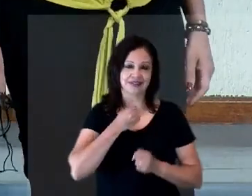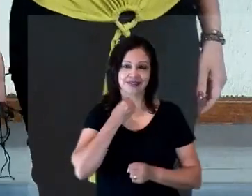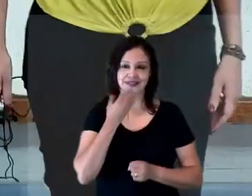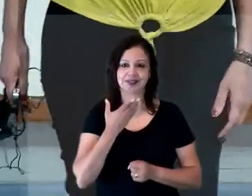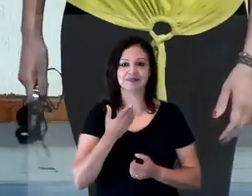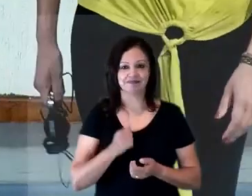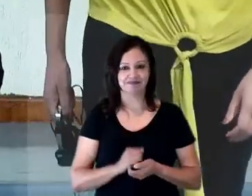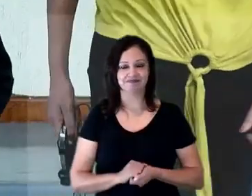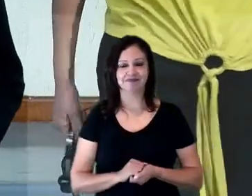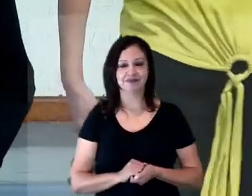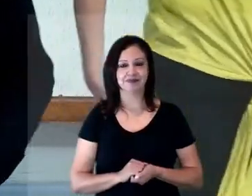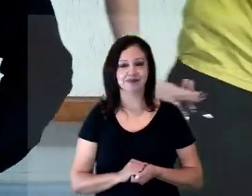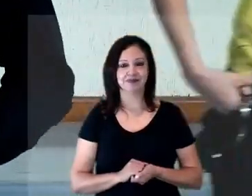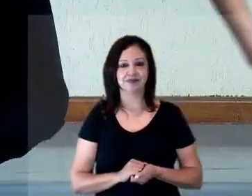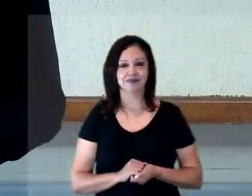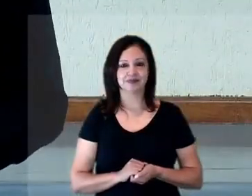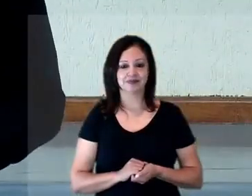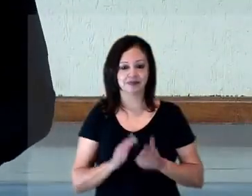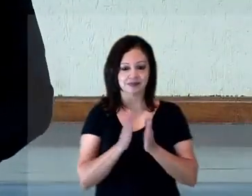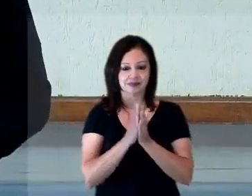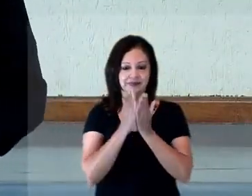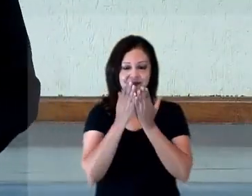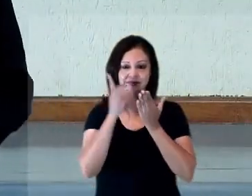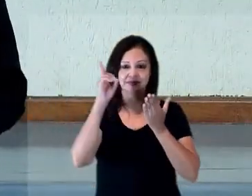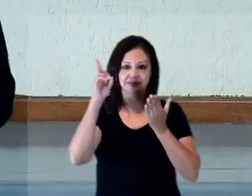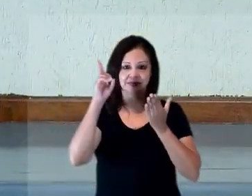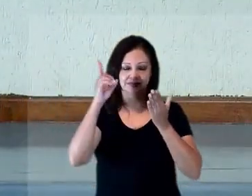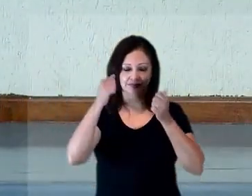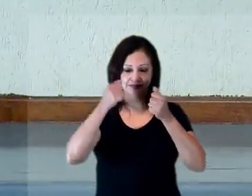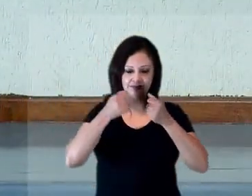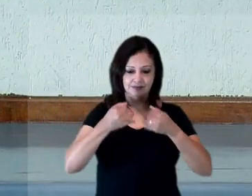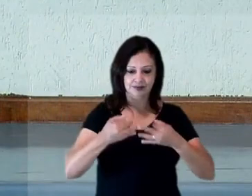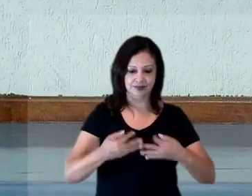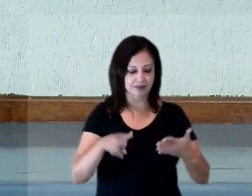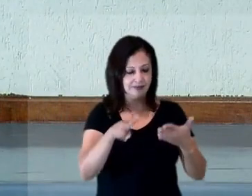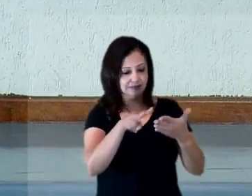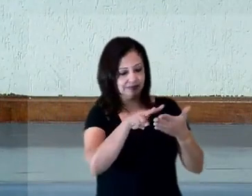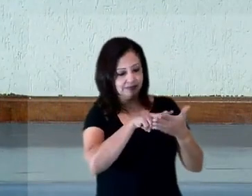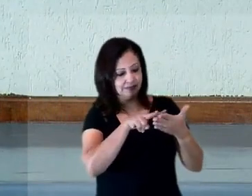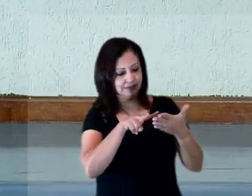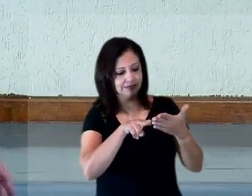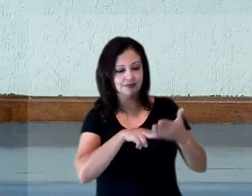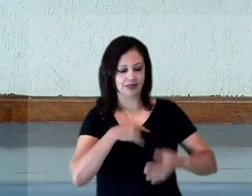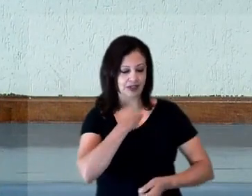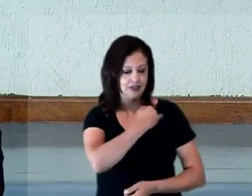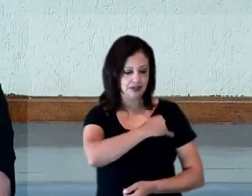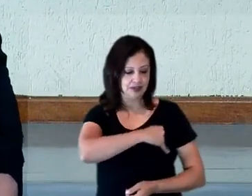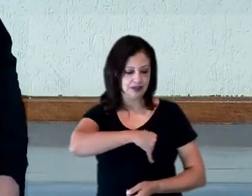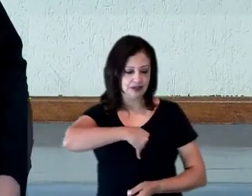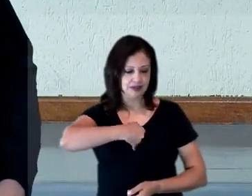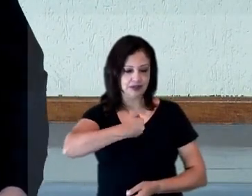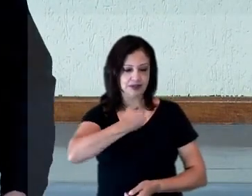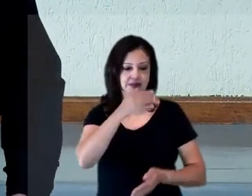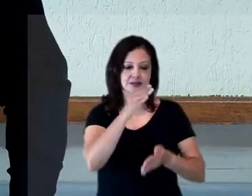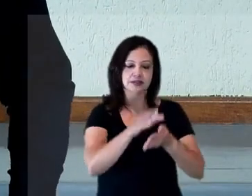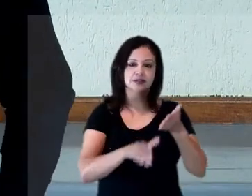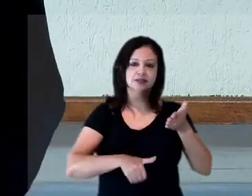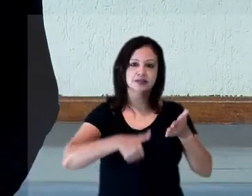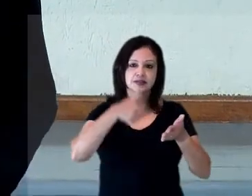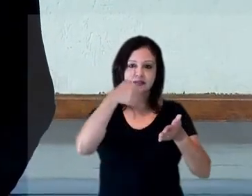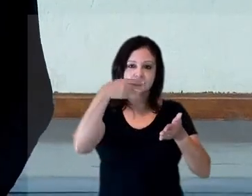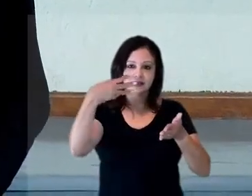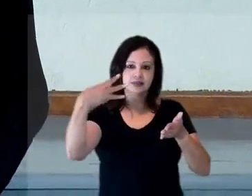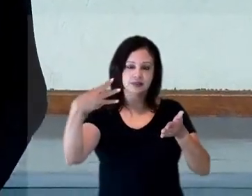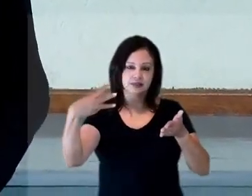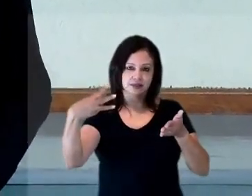Quero ler um texto que está em João, capítulo 13,